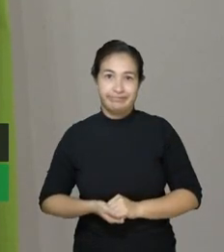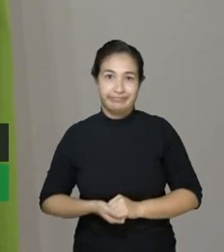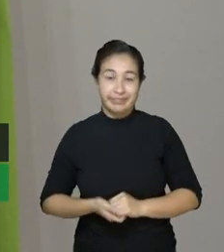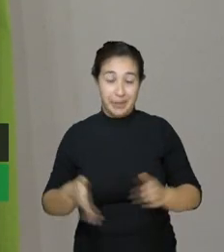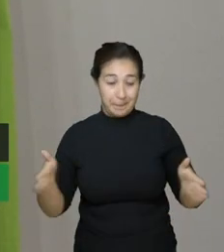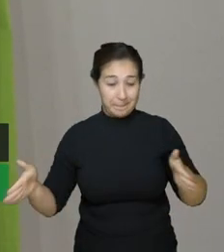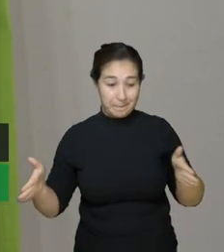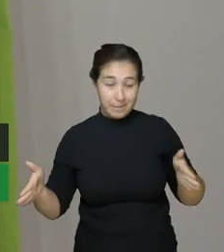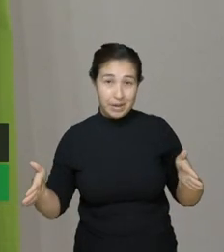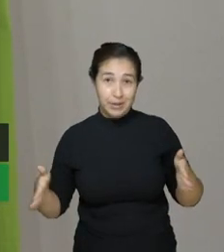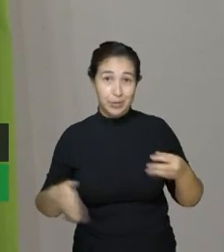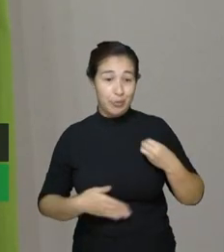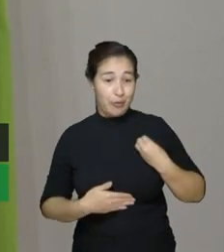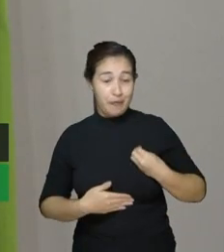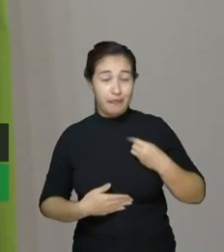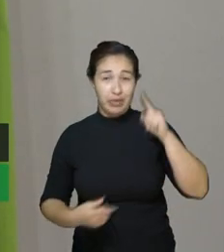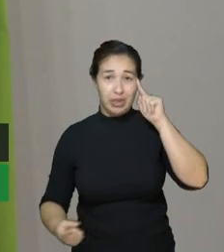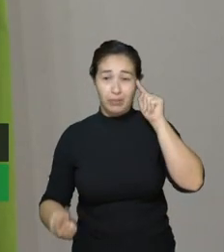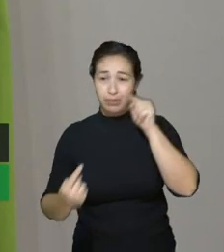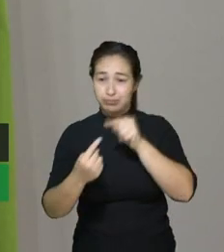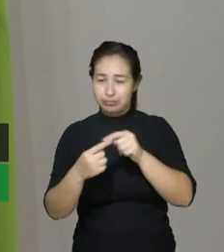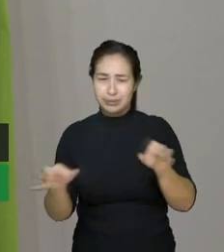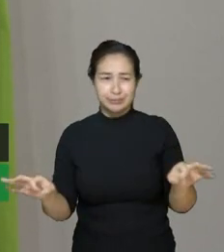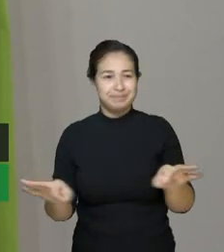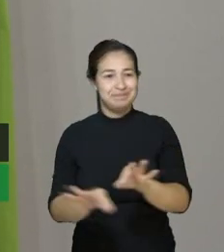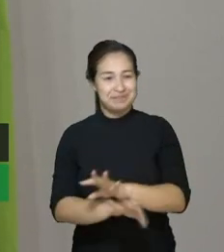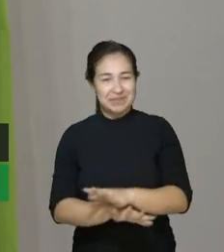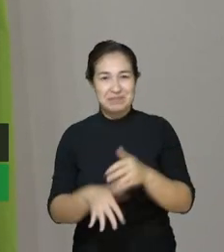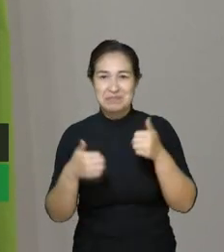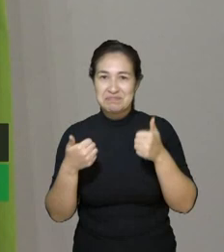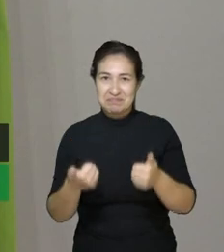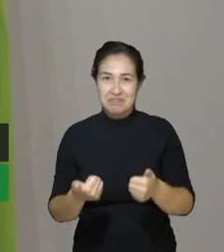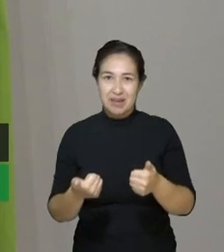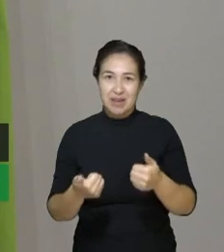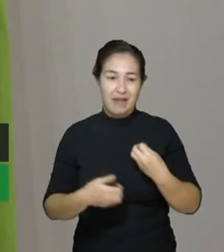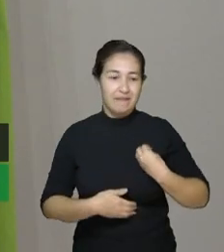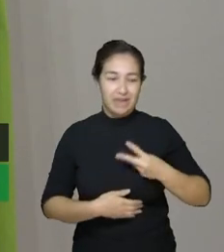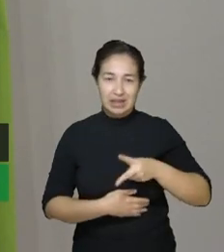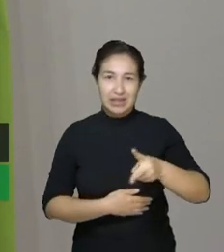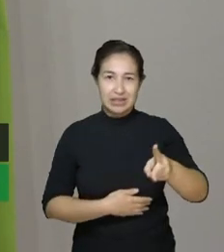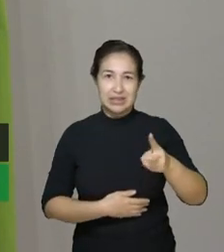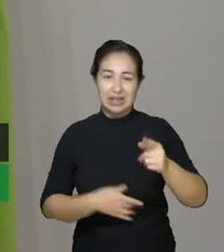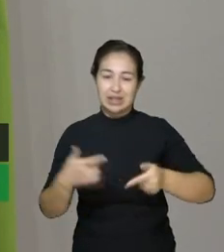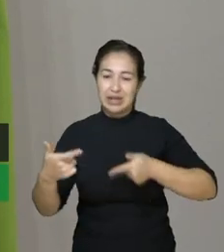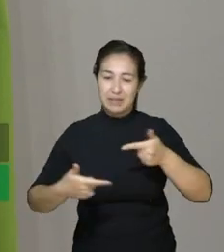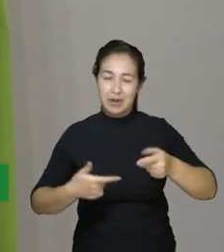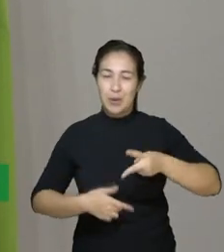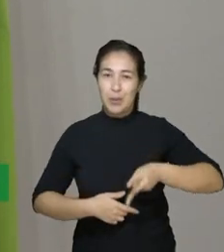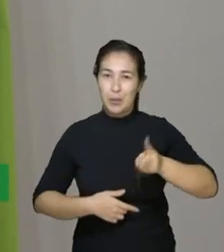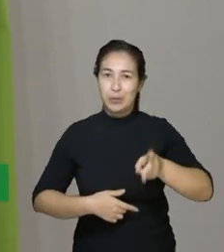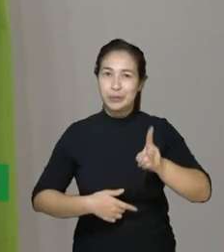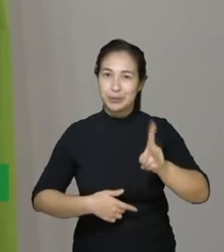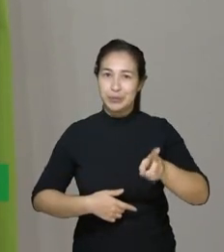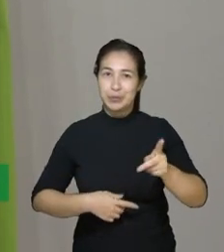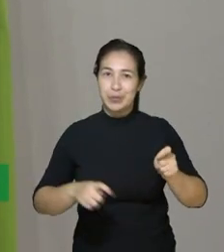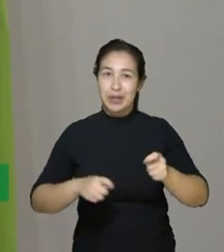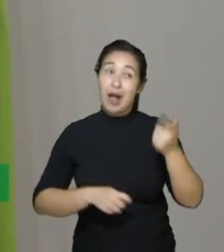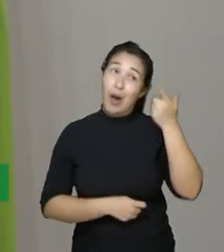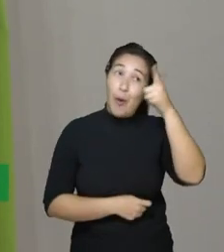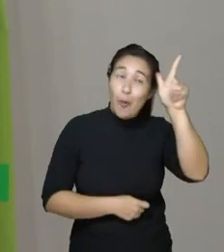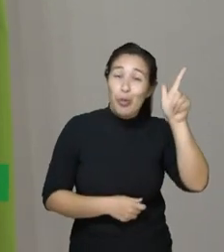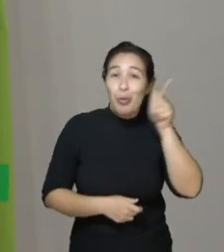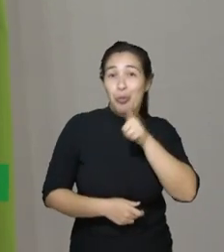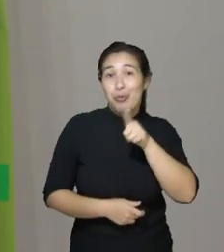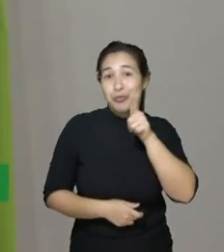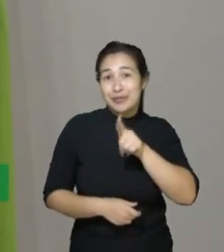vida, missão cumprida, e agora é vida que segue, e vamos continuar trabalhando e ajudando da forma, de outra forma, mas,